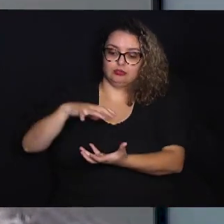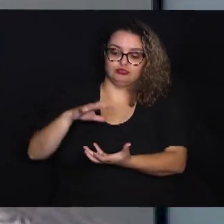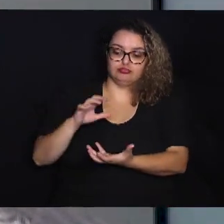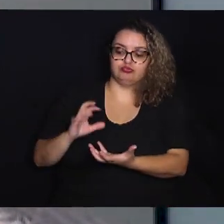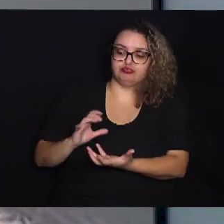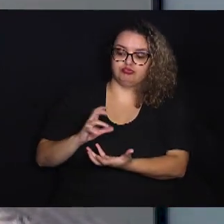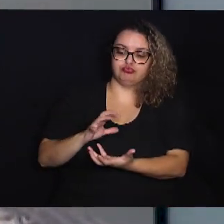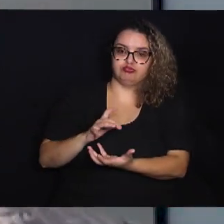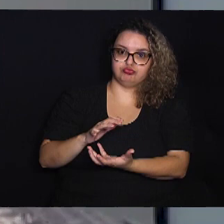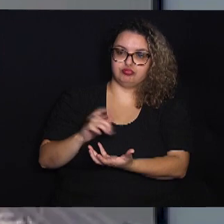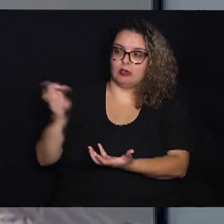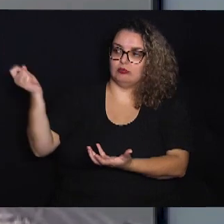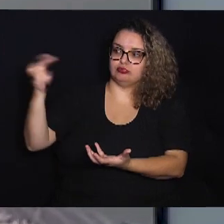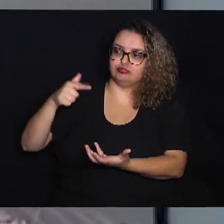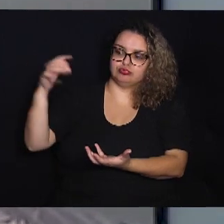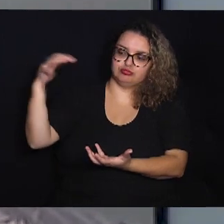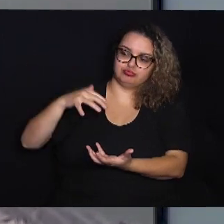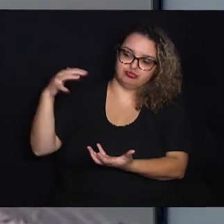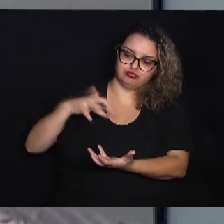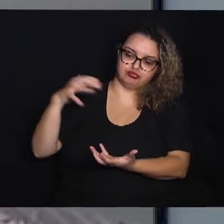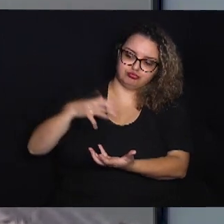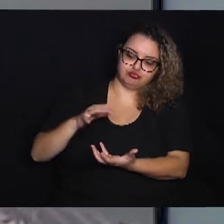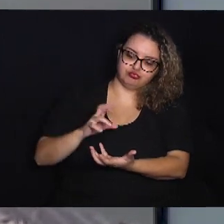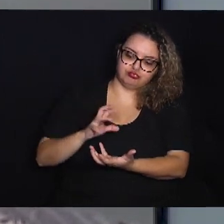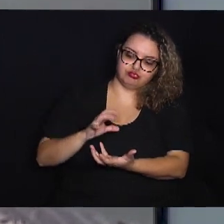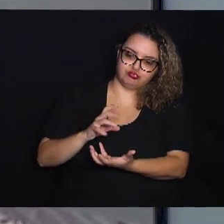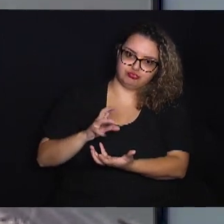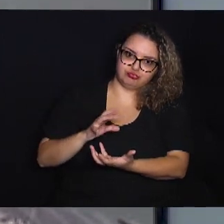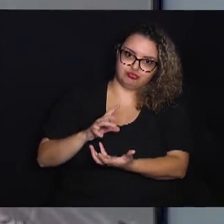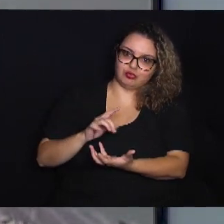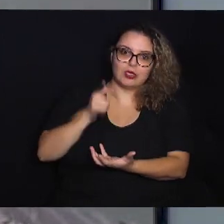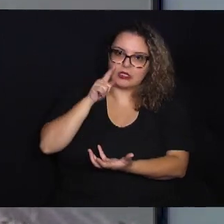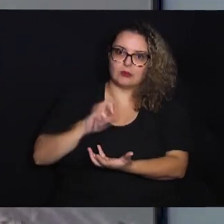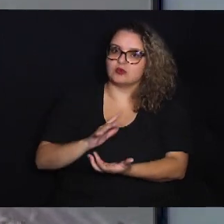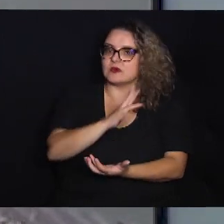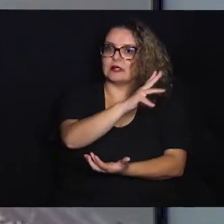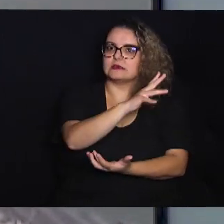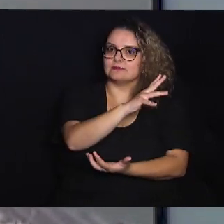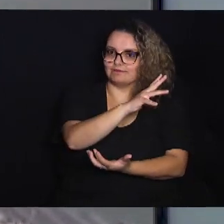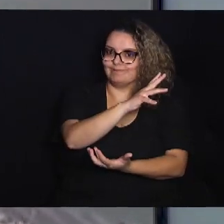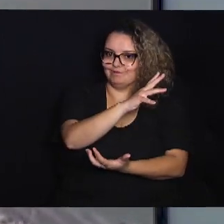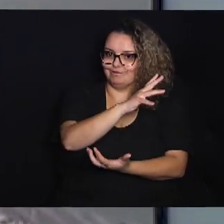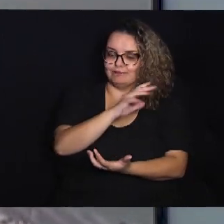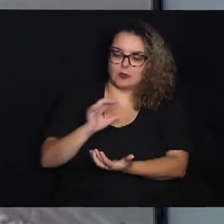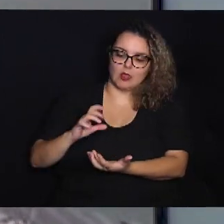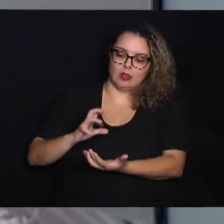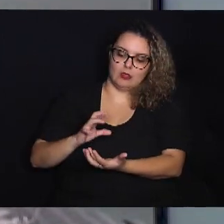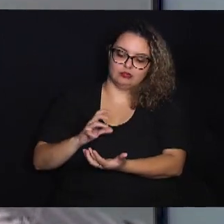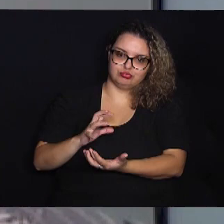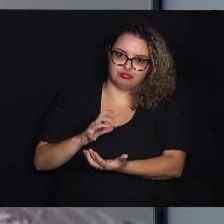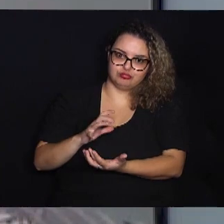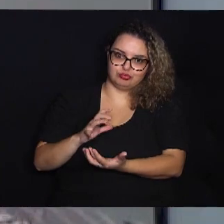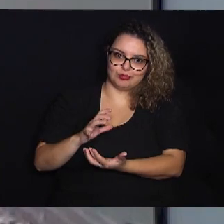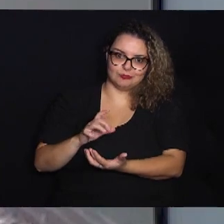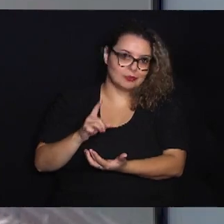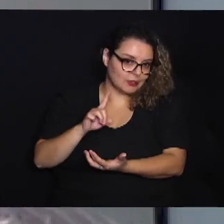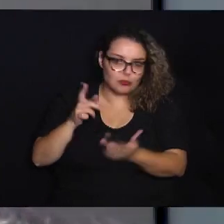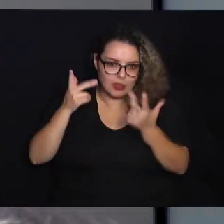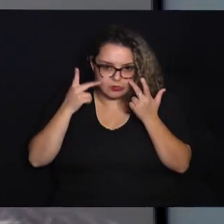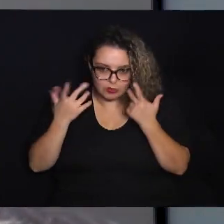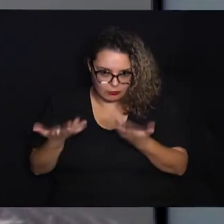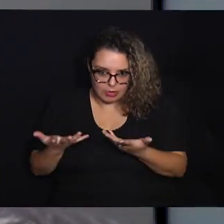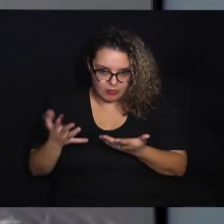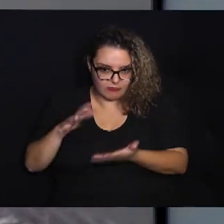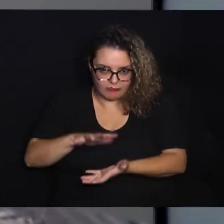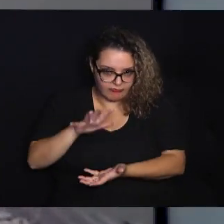cobertor na atmosfera, que faz com que o calor ele fique retido de uma forma